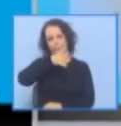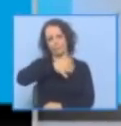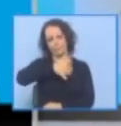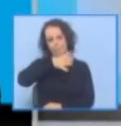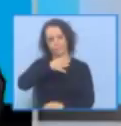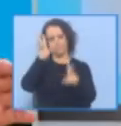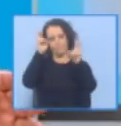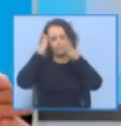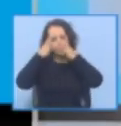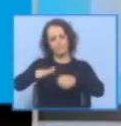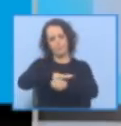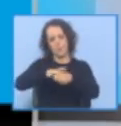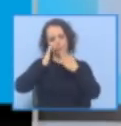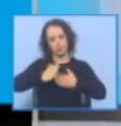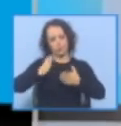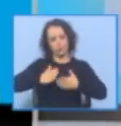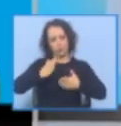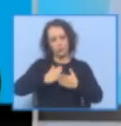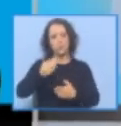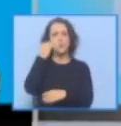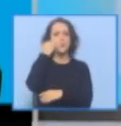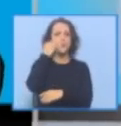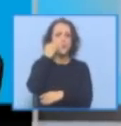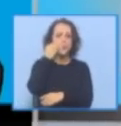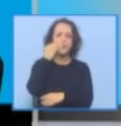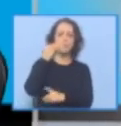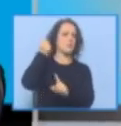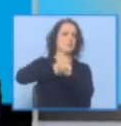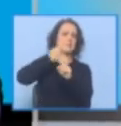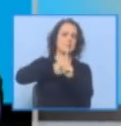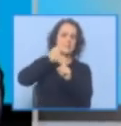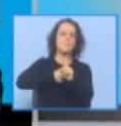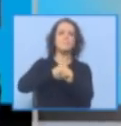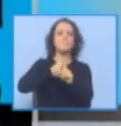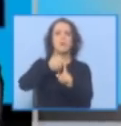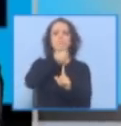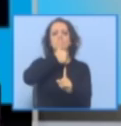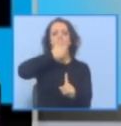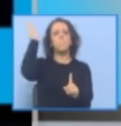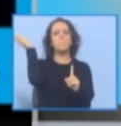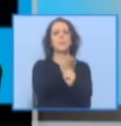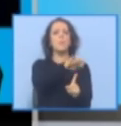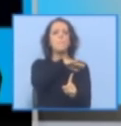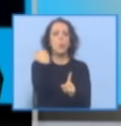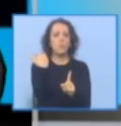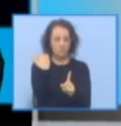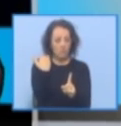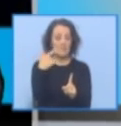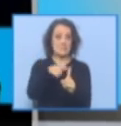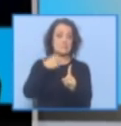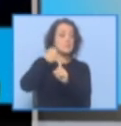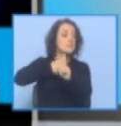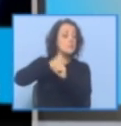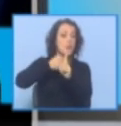portanto, estuda todo o processo de luta para a abolição da pena de morte. E, naturalmente, que isso foi uma grande